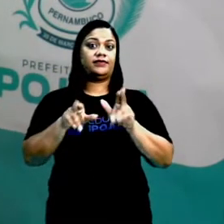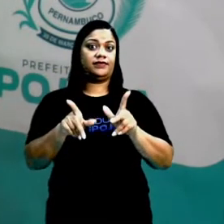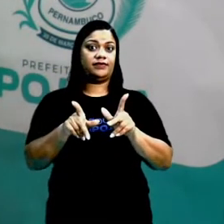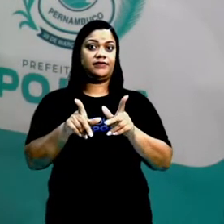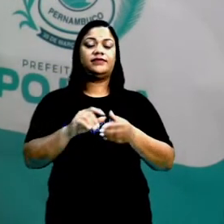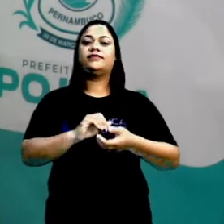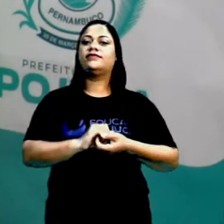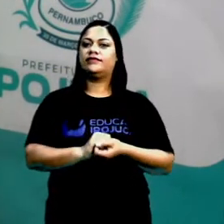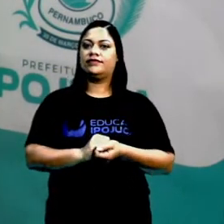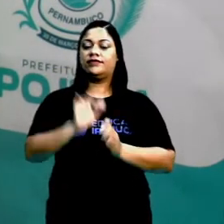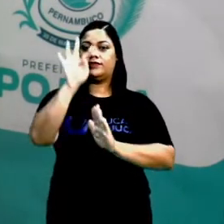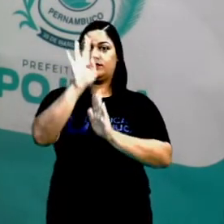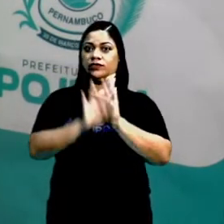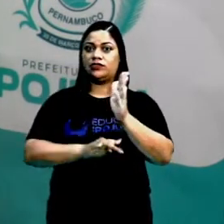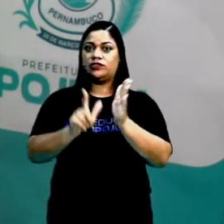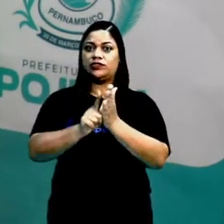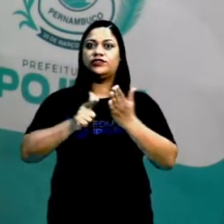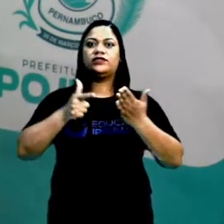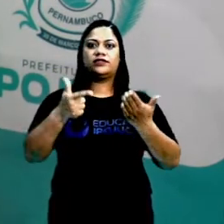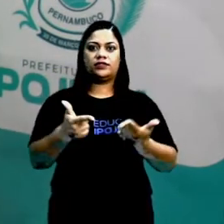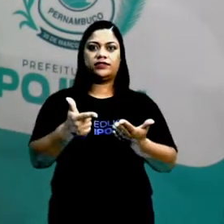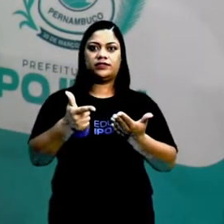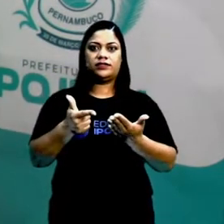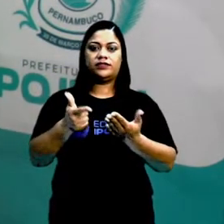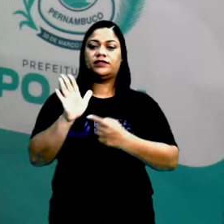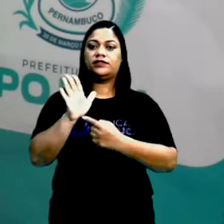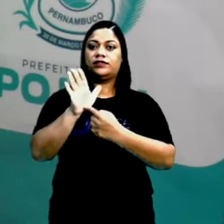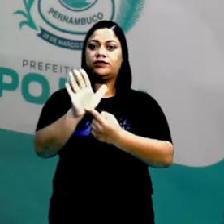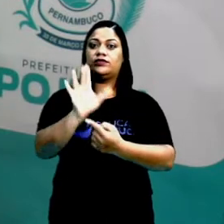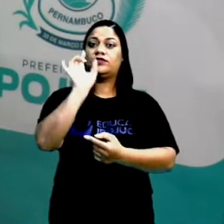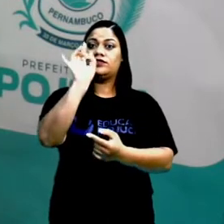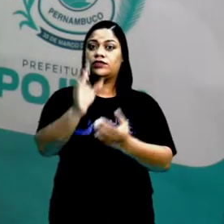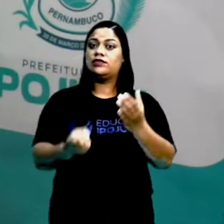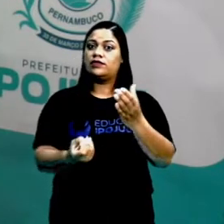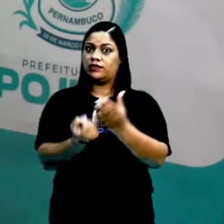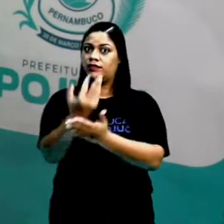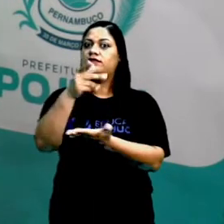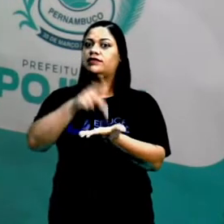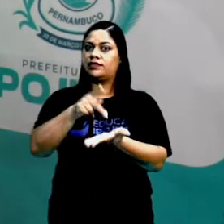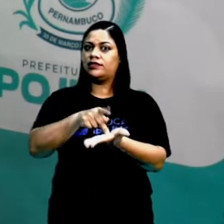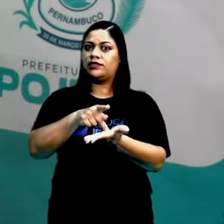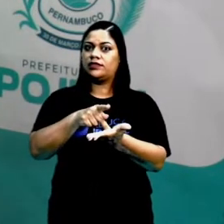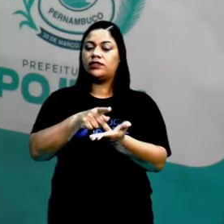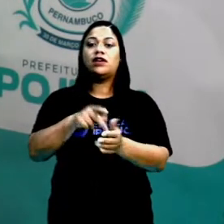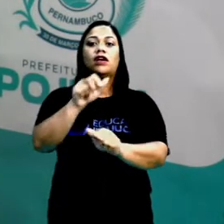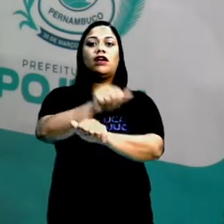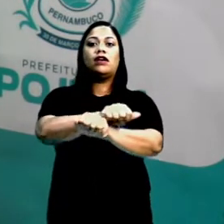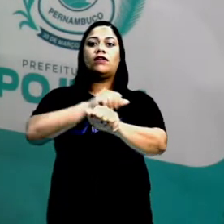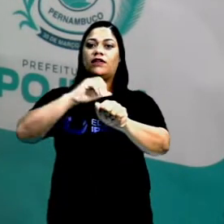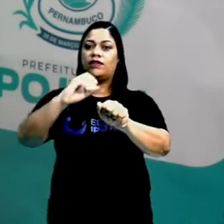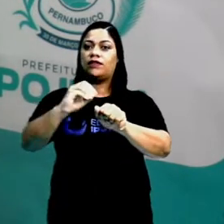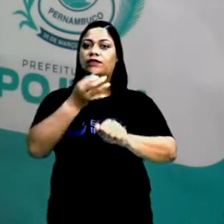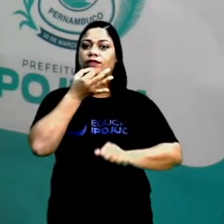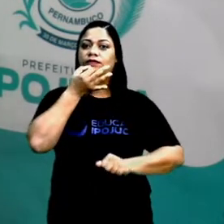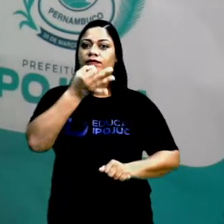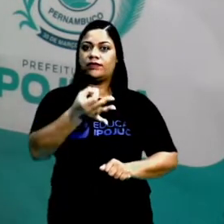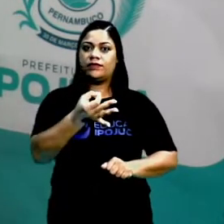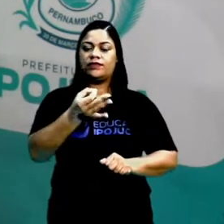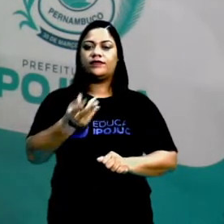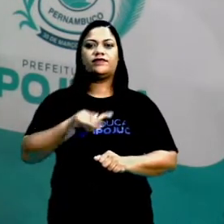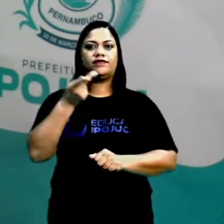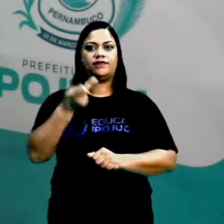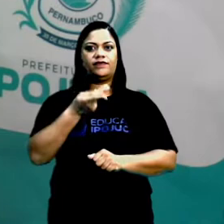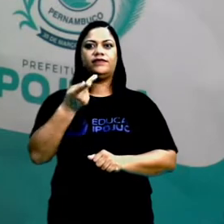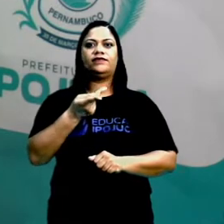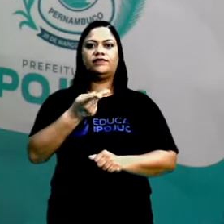um texto jornalístico, que ele vai contar o fato, né? E já no artigo de opinião, não, ele vai dizer a sua opinião